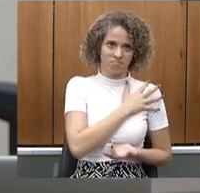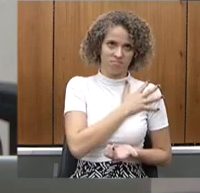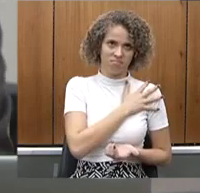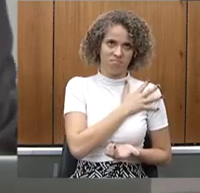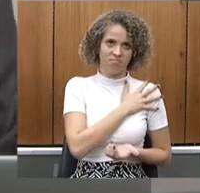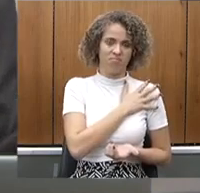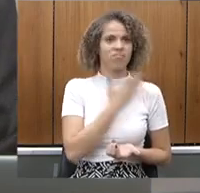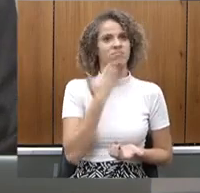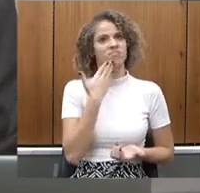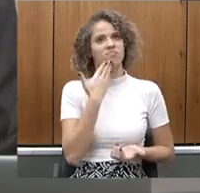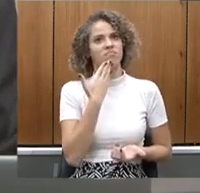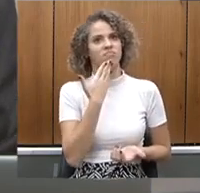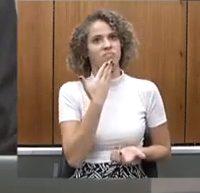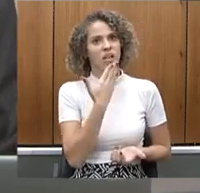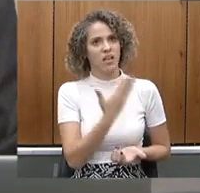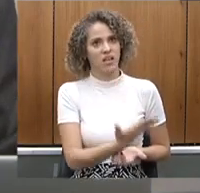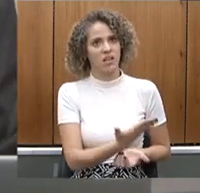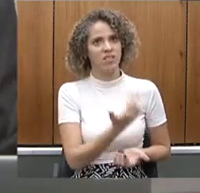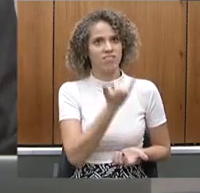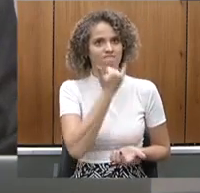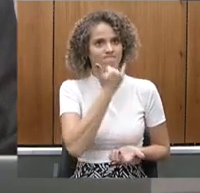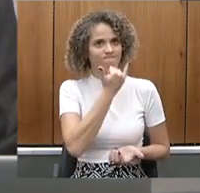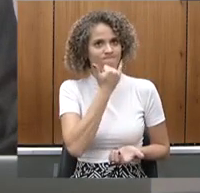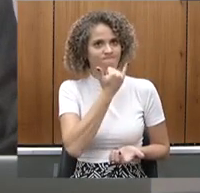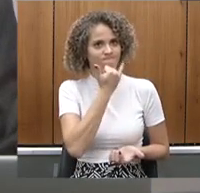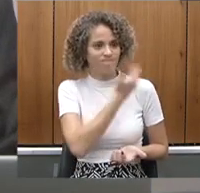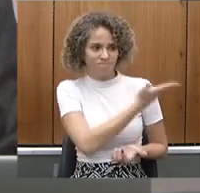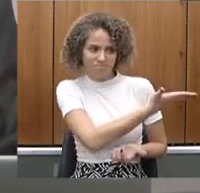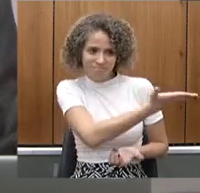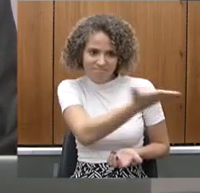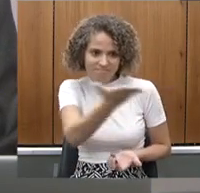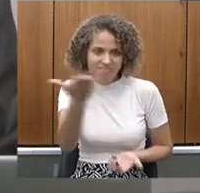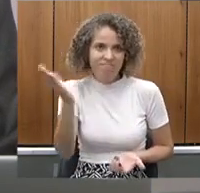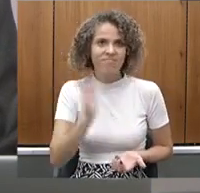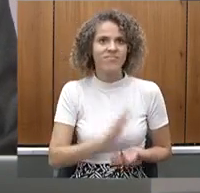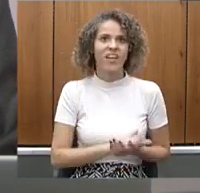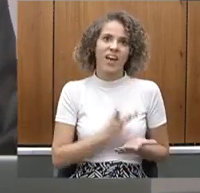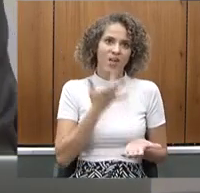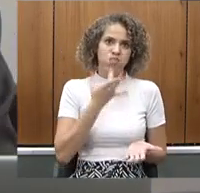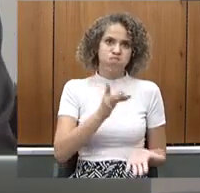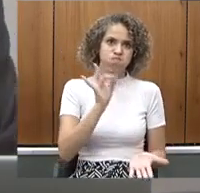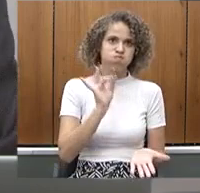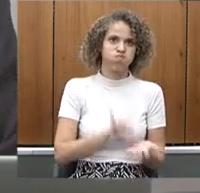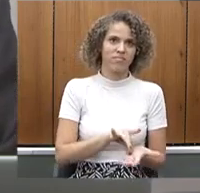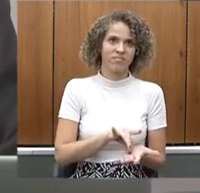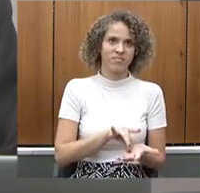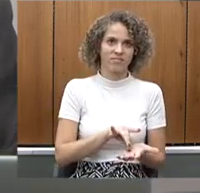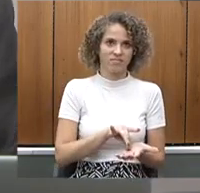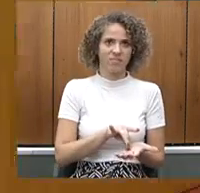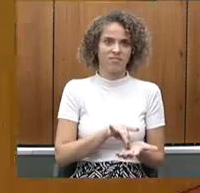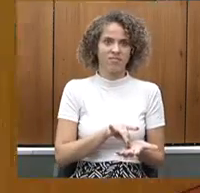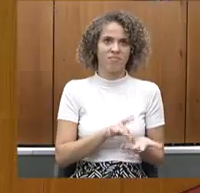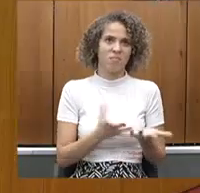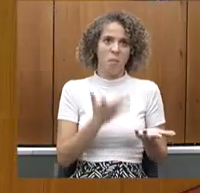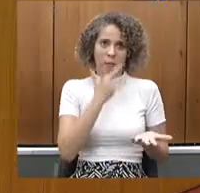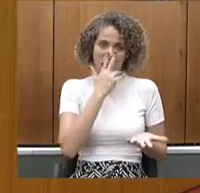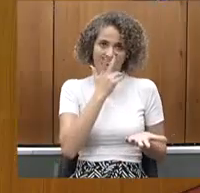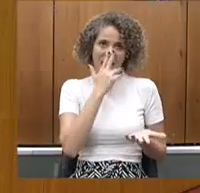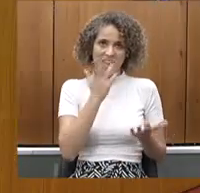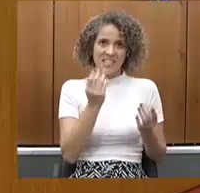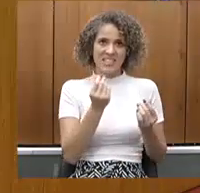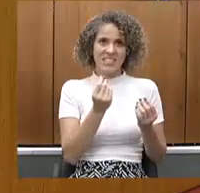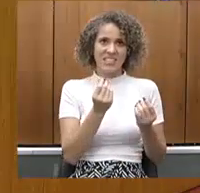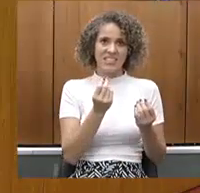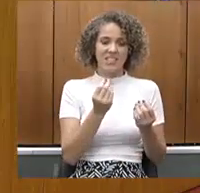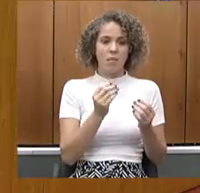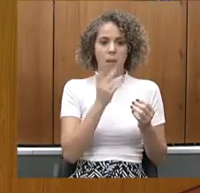peço desculpa que os colegas mas na verdade acaba tendo um acúmulo de de